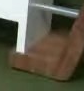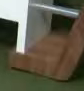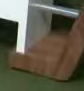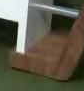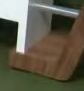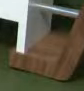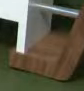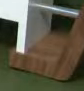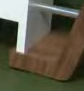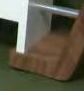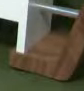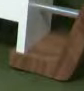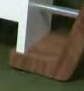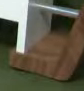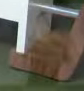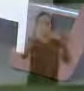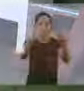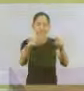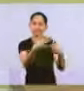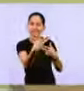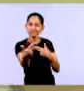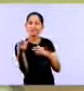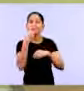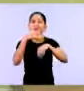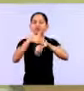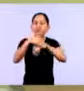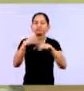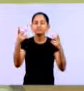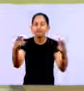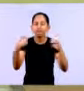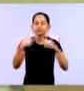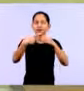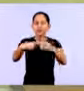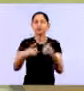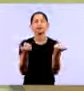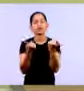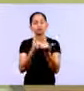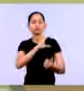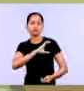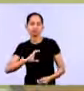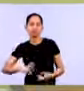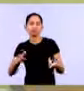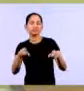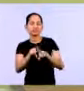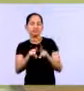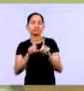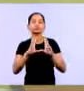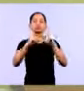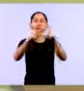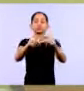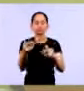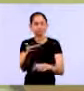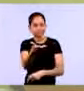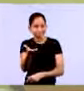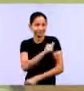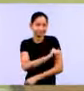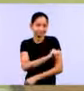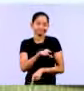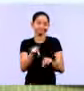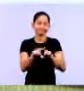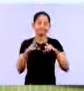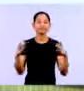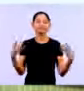Cristiano. Boa noite, professora. Boa noite a todos os alunos, todos os polos, coordenadores, tutores. Boa noite a todos vocês. Bom,